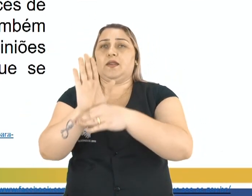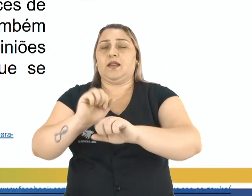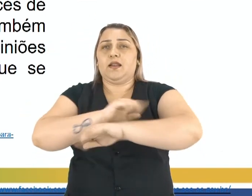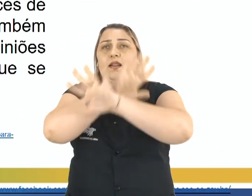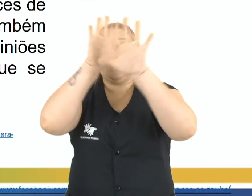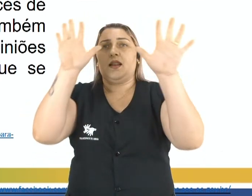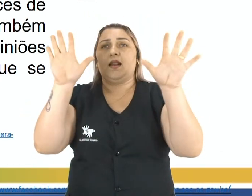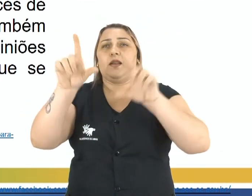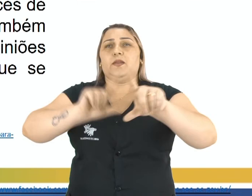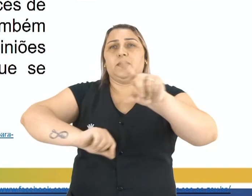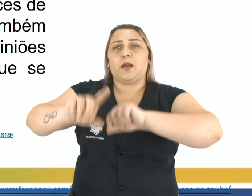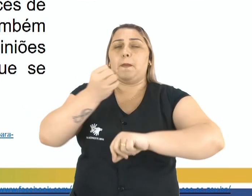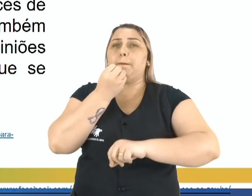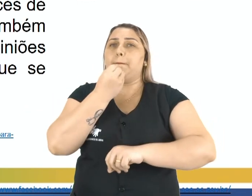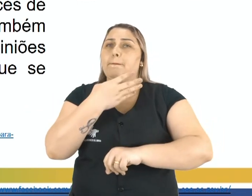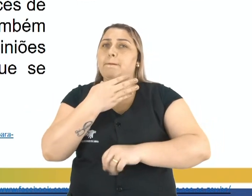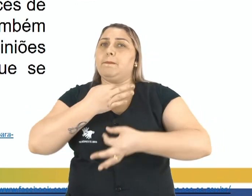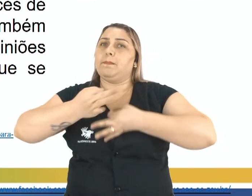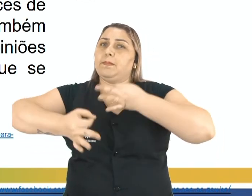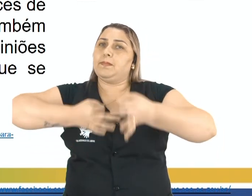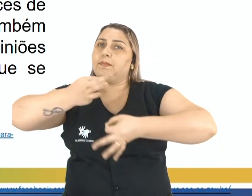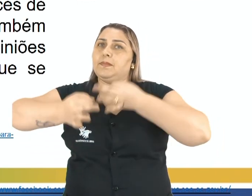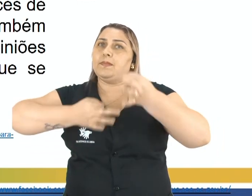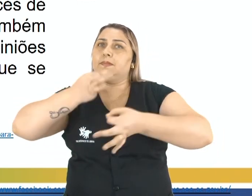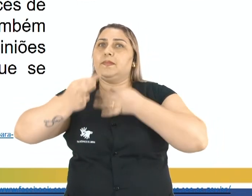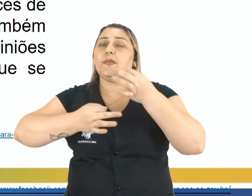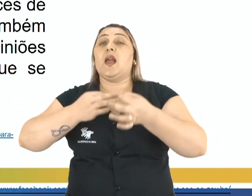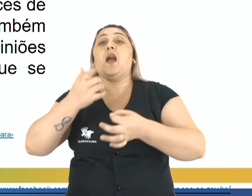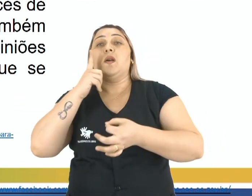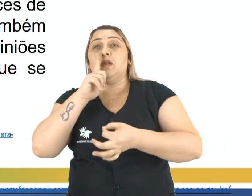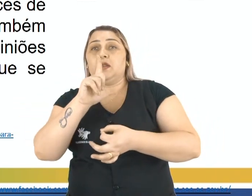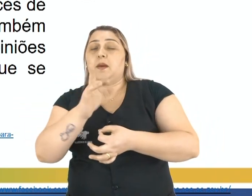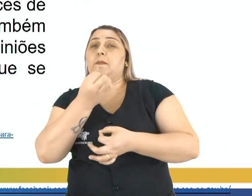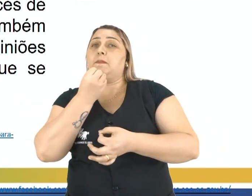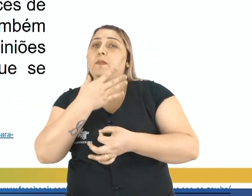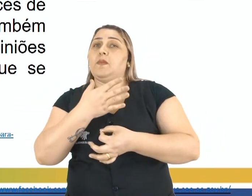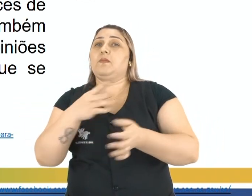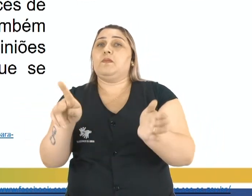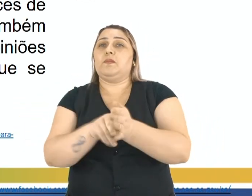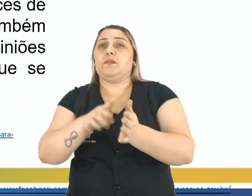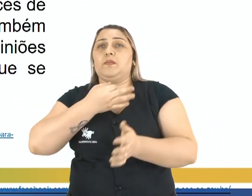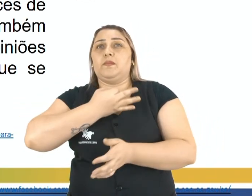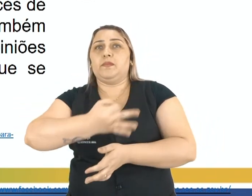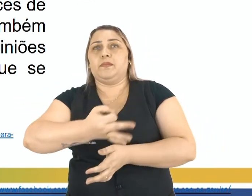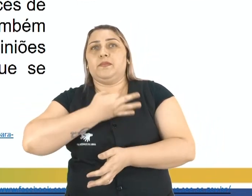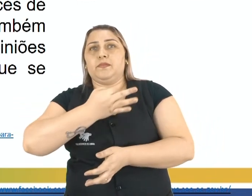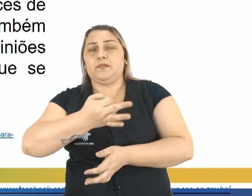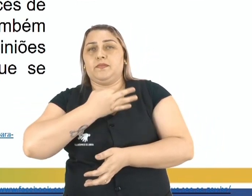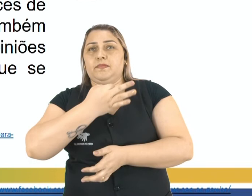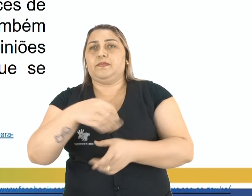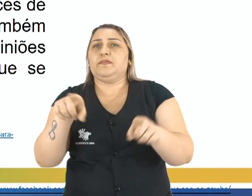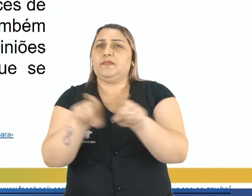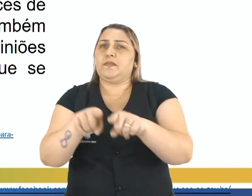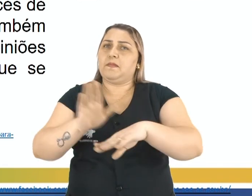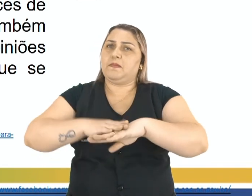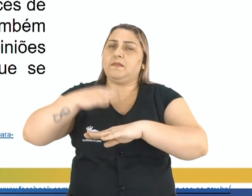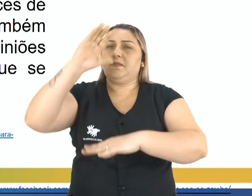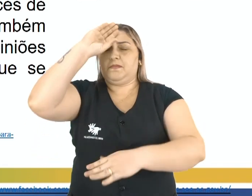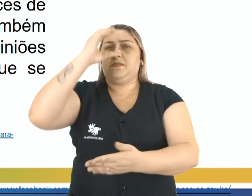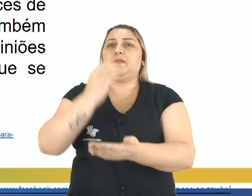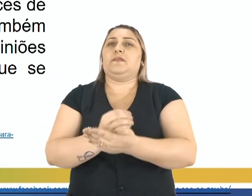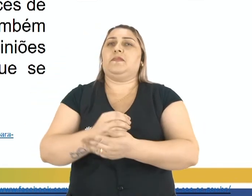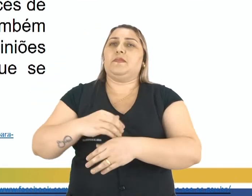clara, selecionar bons argumentos a fim de conseguir defender o seu ponto de vista e ter mais chances